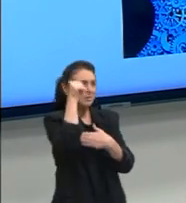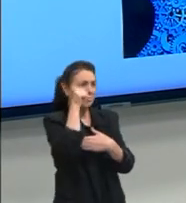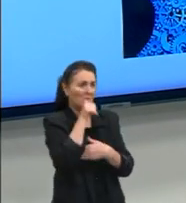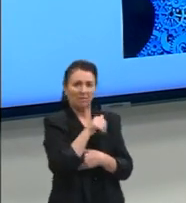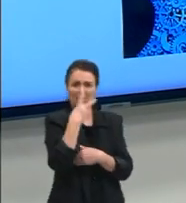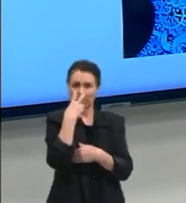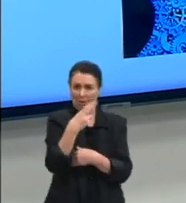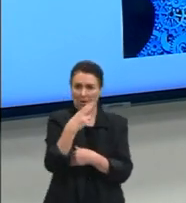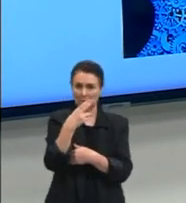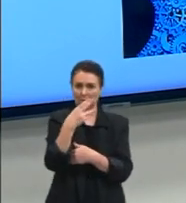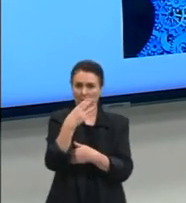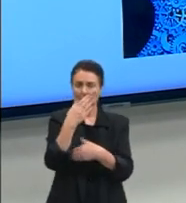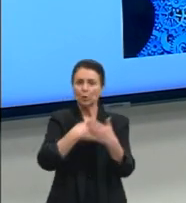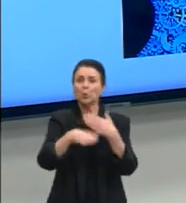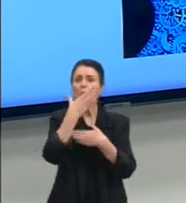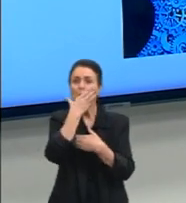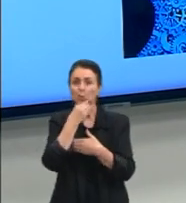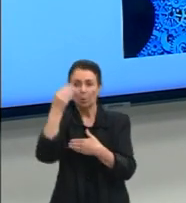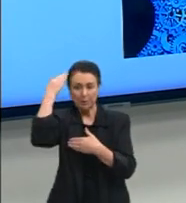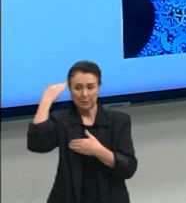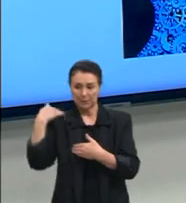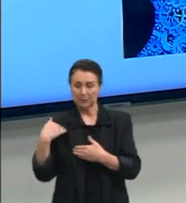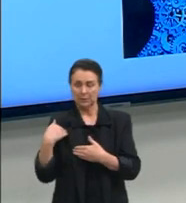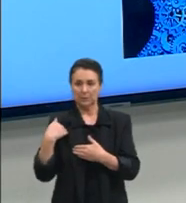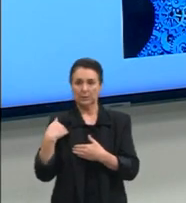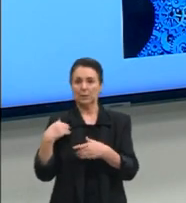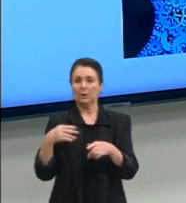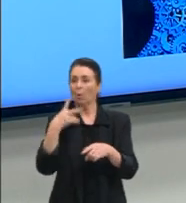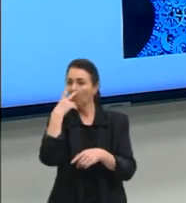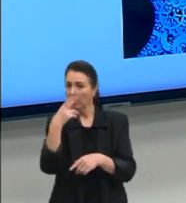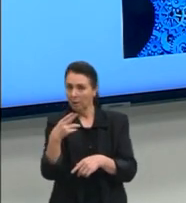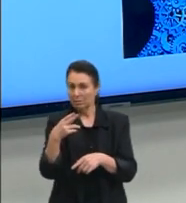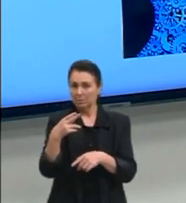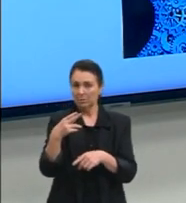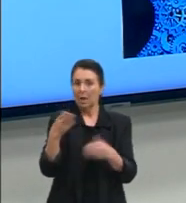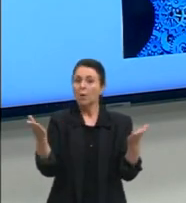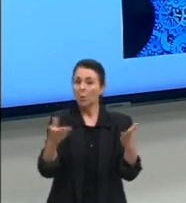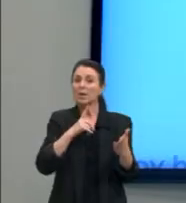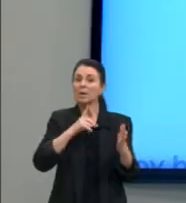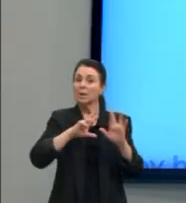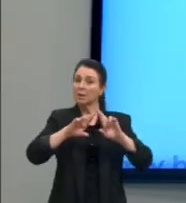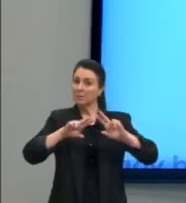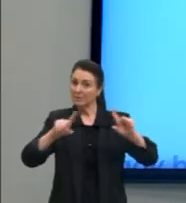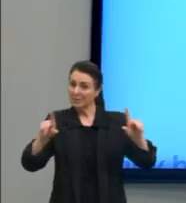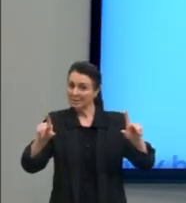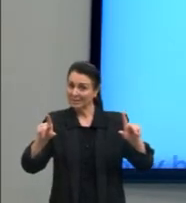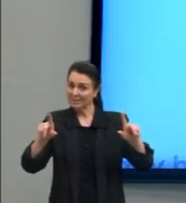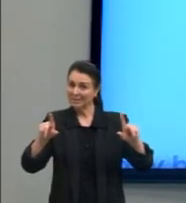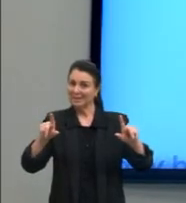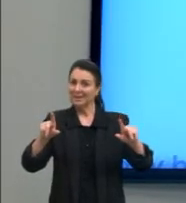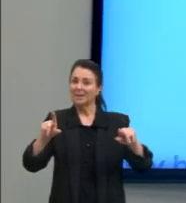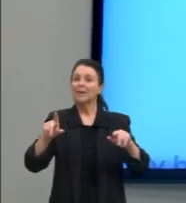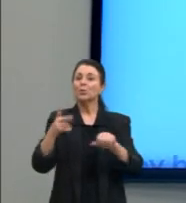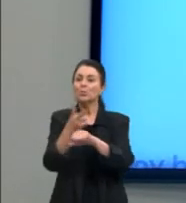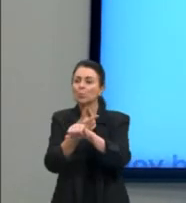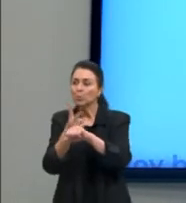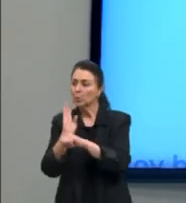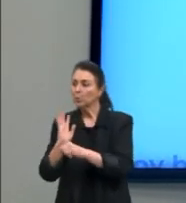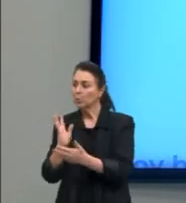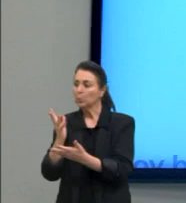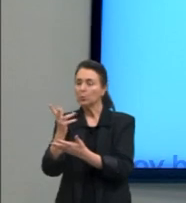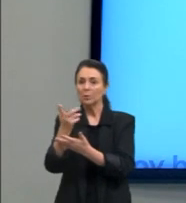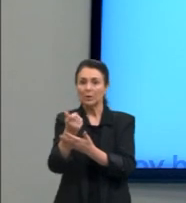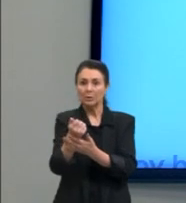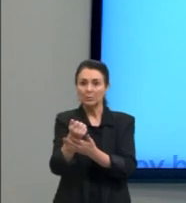assim todos os cabeludos são assim agora é diferenciado os dados são construídos e Aqui nós temos um